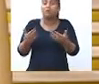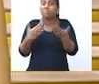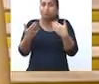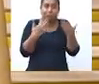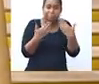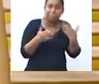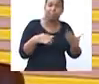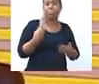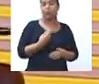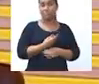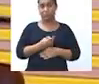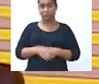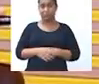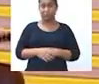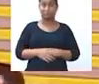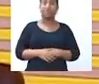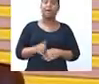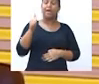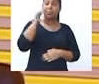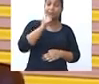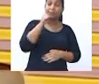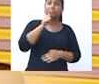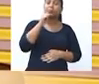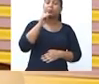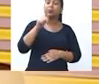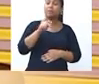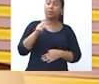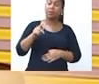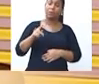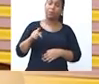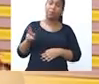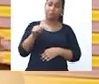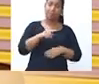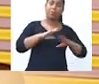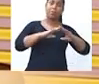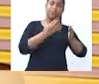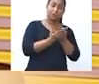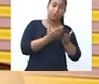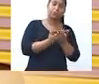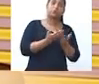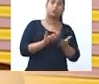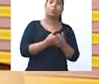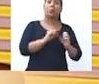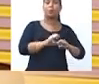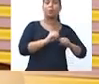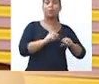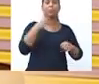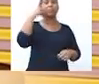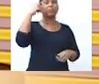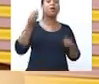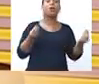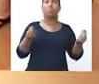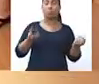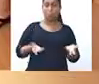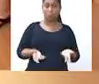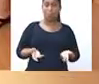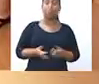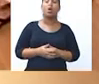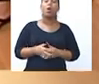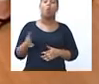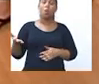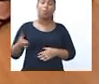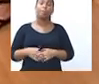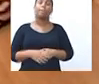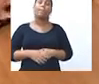discurso pra gente? Lenina, essa menina sai do projeto e na escola ela se torna uma multiplicadora dessa ideia? Como é que você vê isso? Eu acho que é o que a